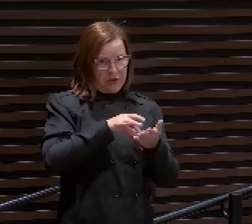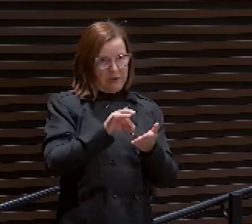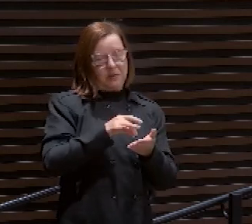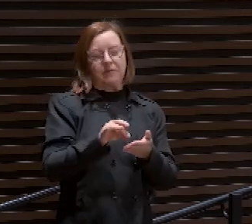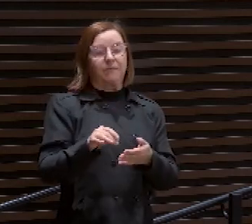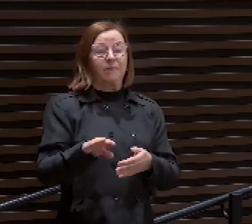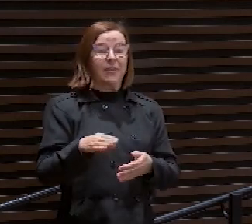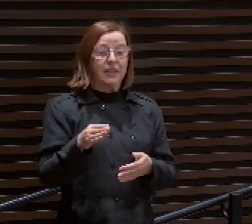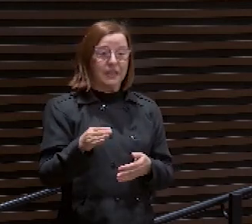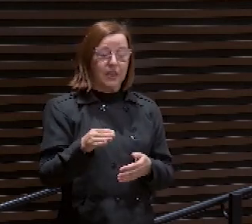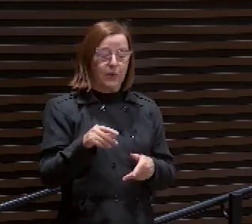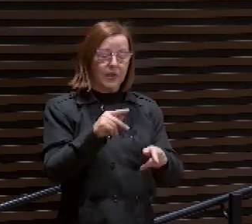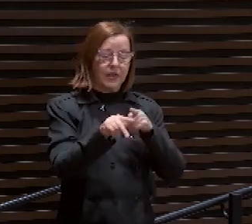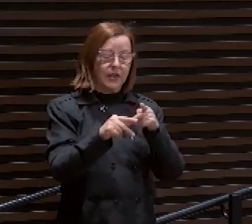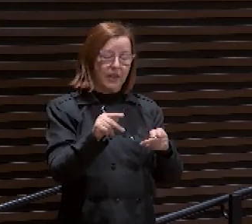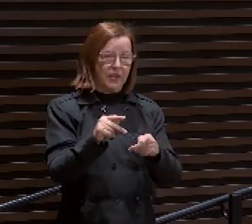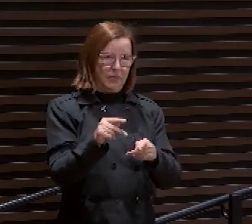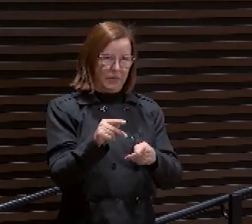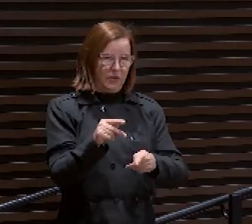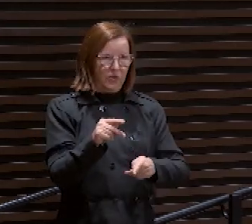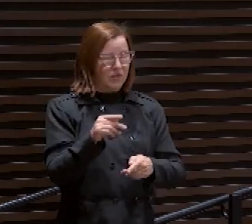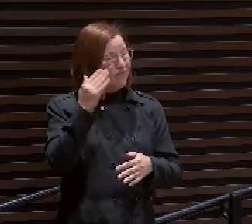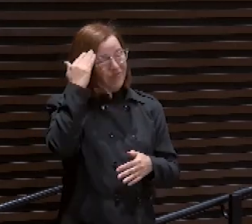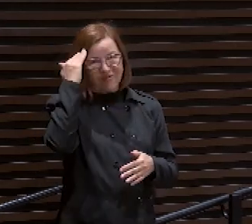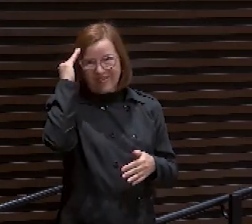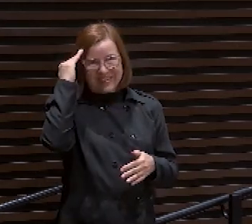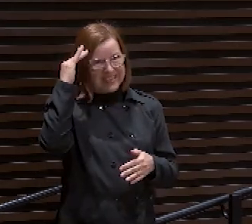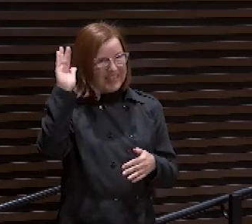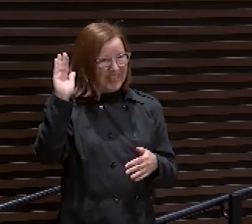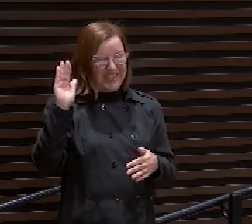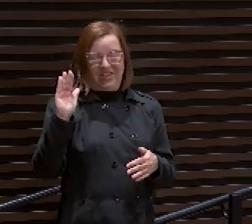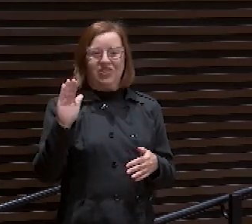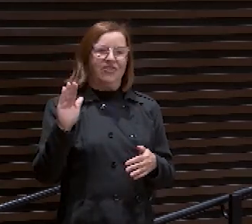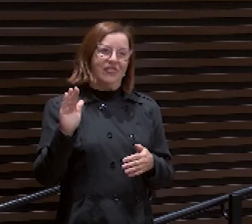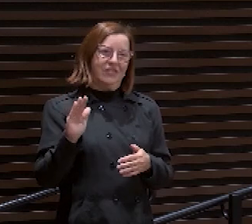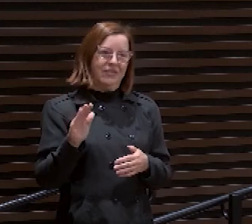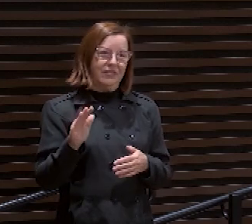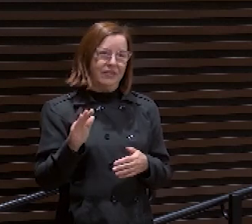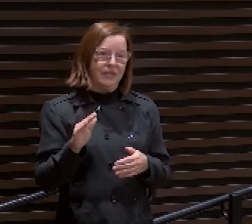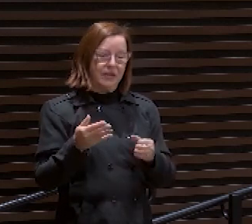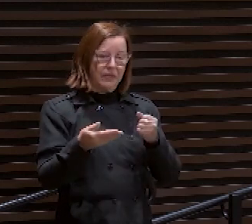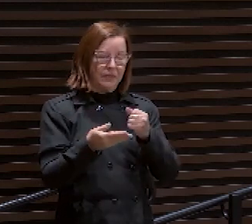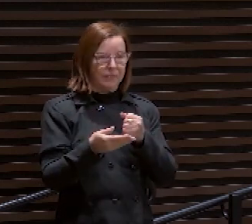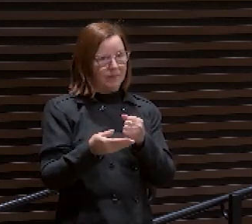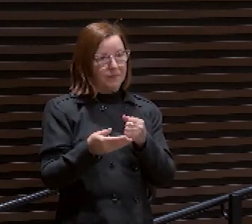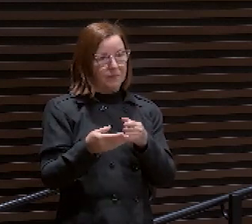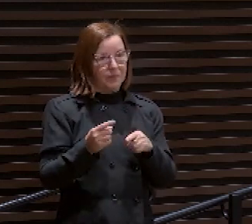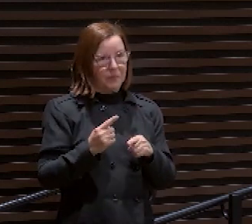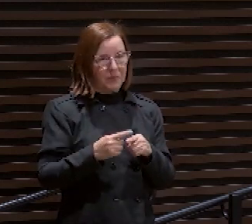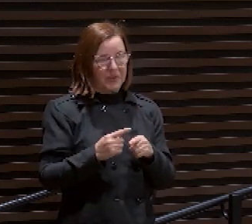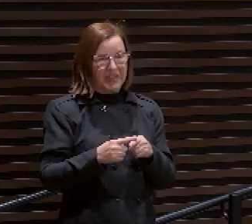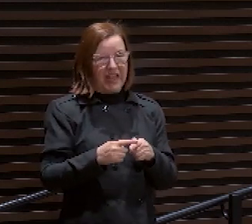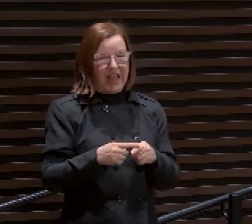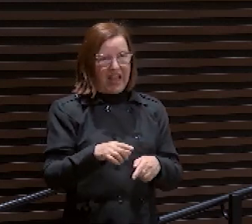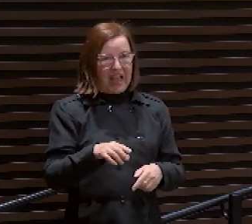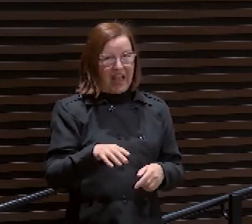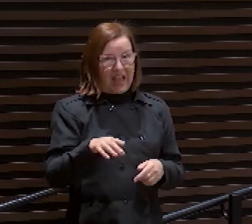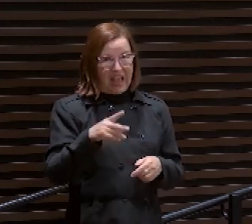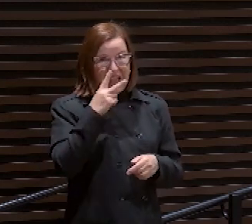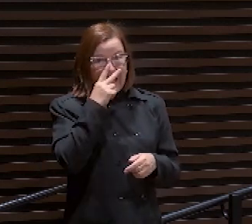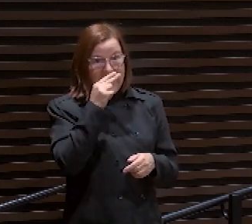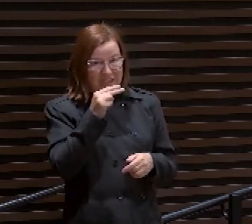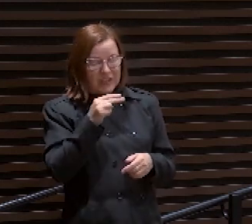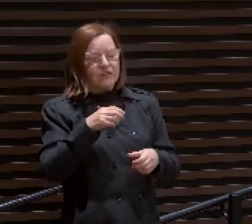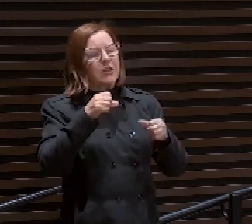suas tradições e eles entendiam erroneamente, baseados nas escrituras, que eles podiam odiar os